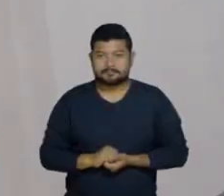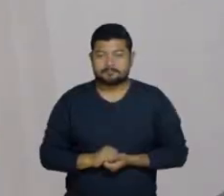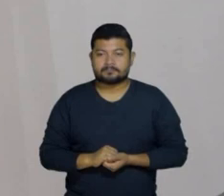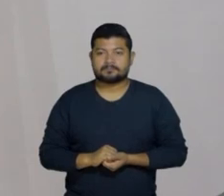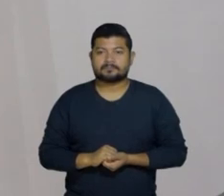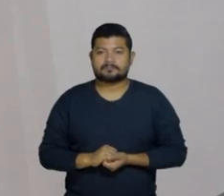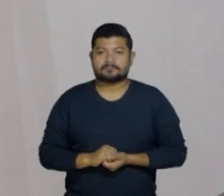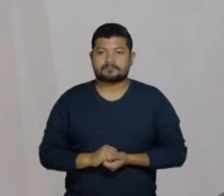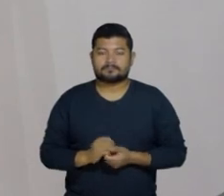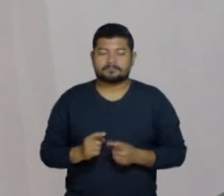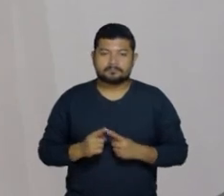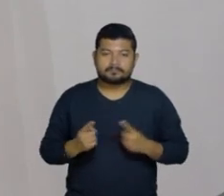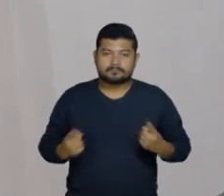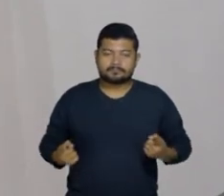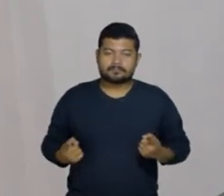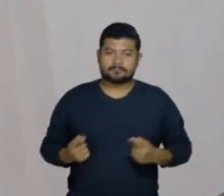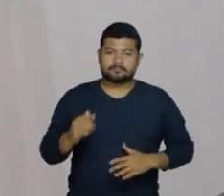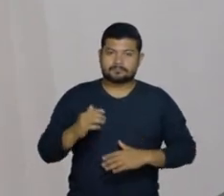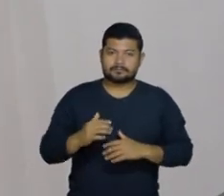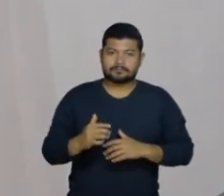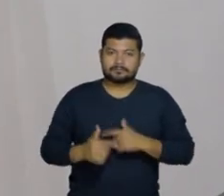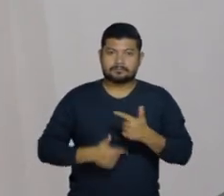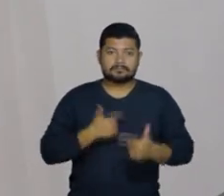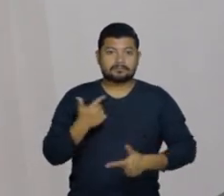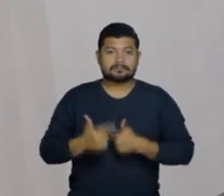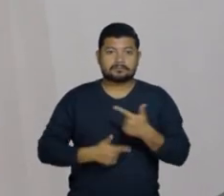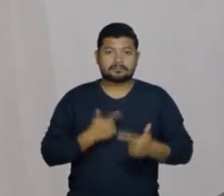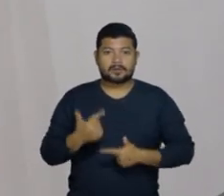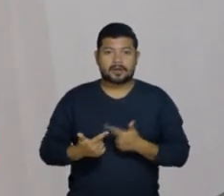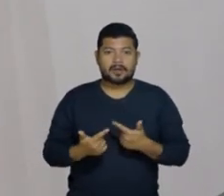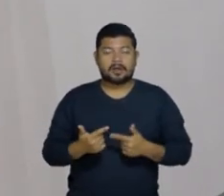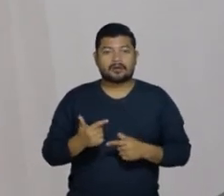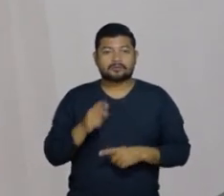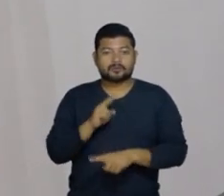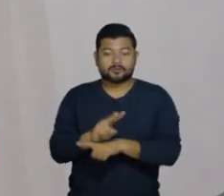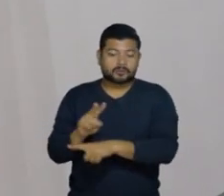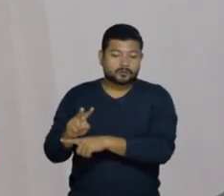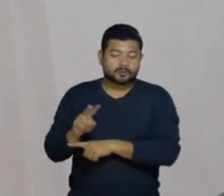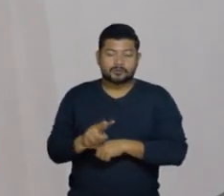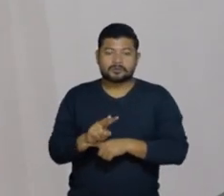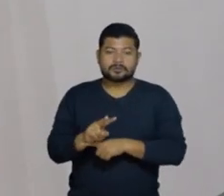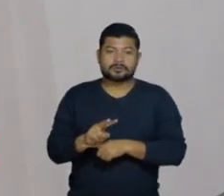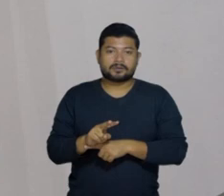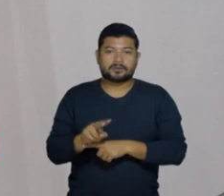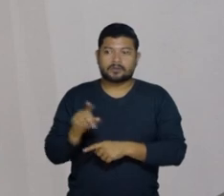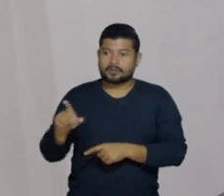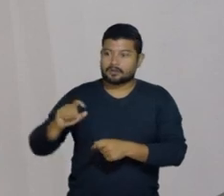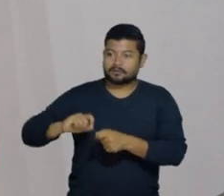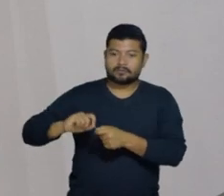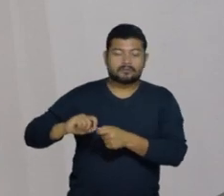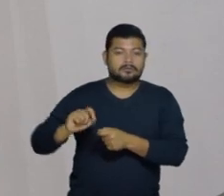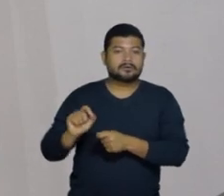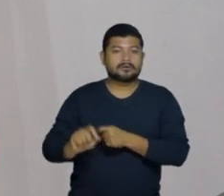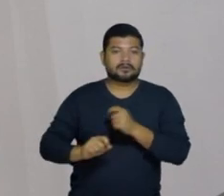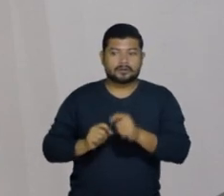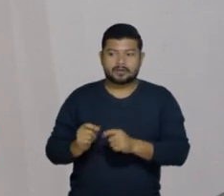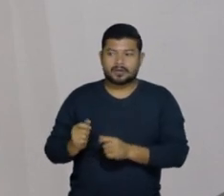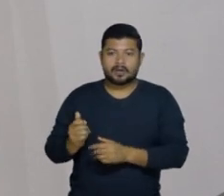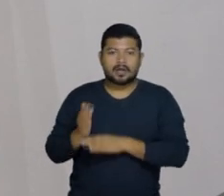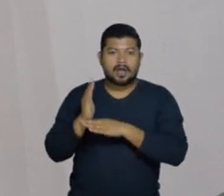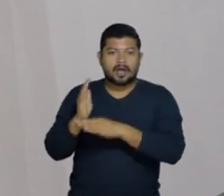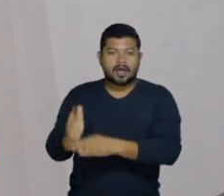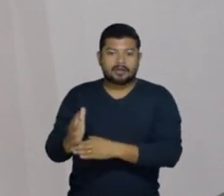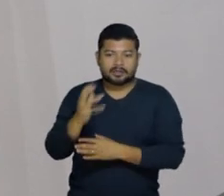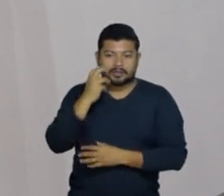Então, além do trabalho do trânsito, trabalho de proteção, ele também faz um trabalho que ajuda a resgatar pessoas em situação